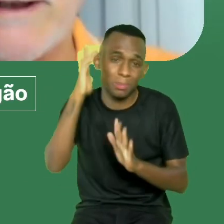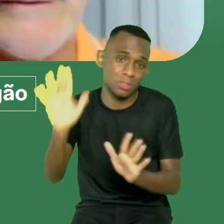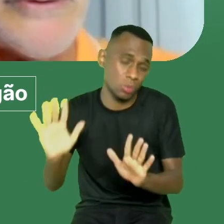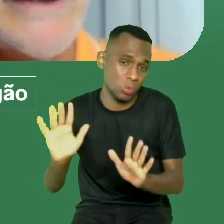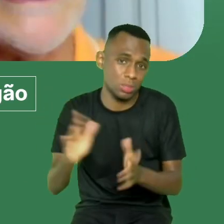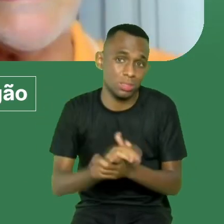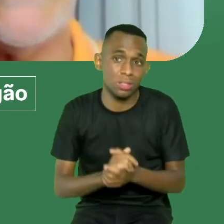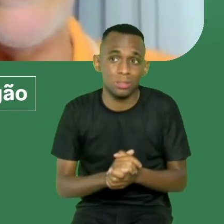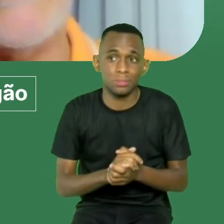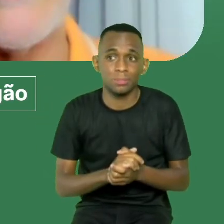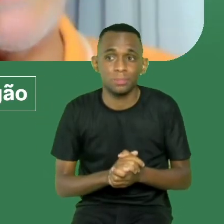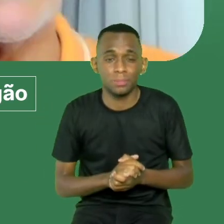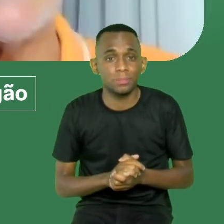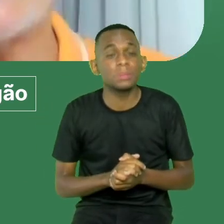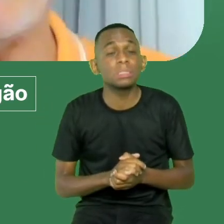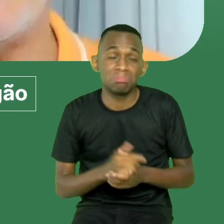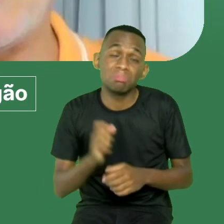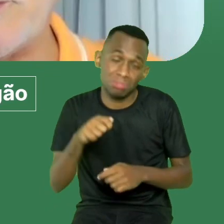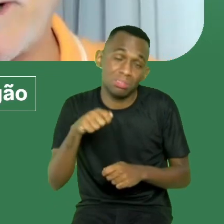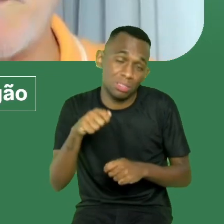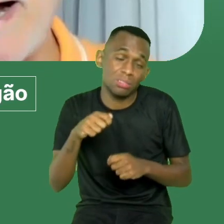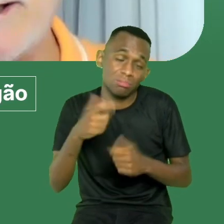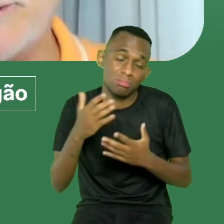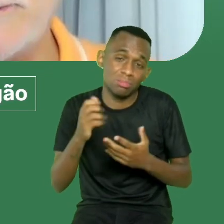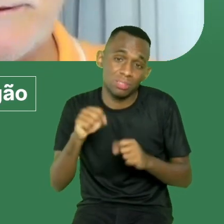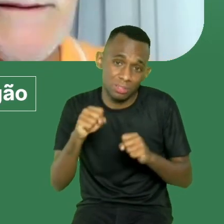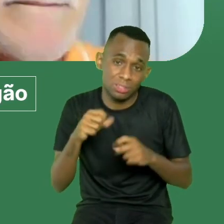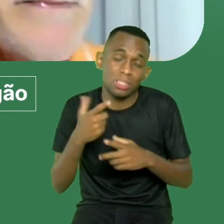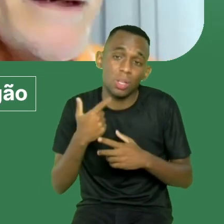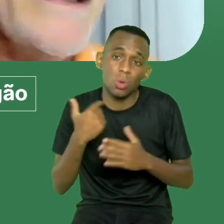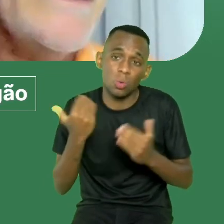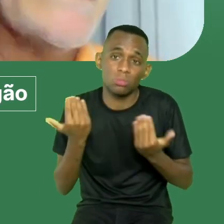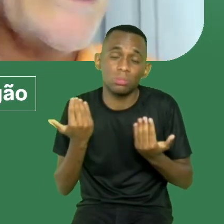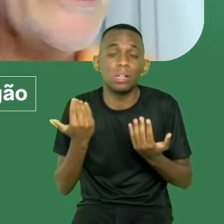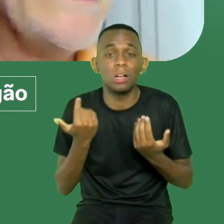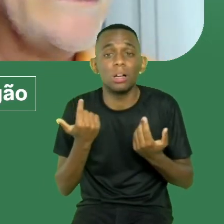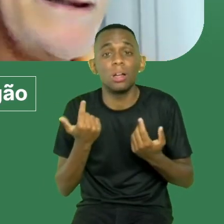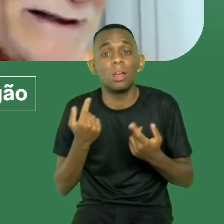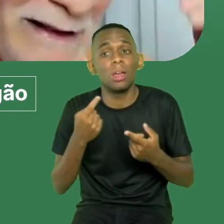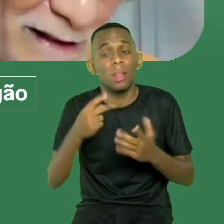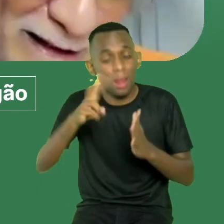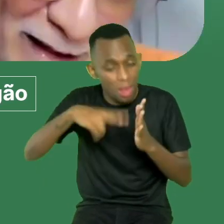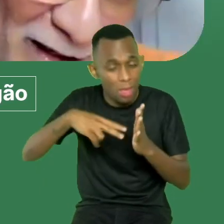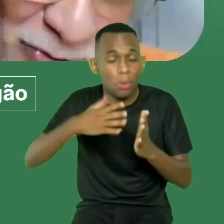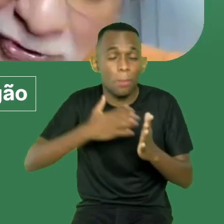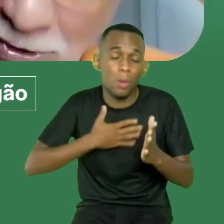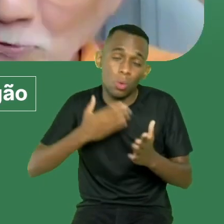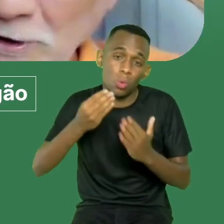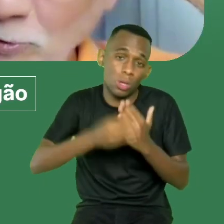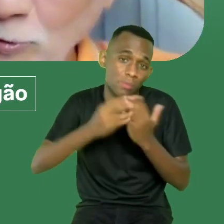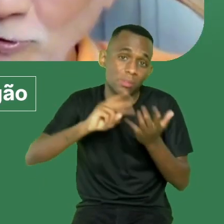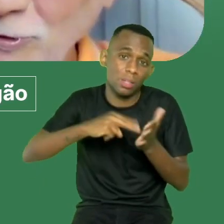me Mas conhecem, eles são, né? vão me conhecer através do meu trabalho. Então, assim,